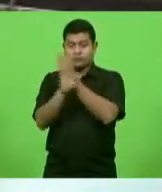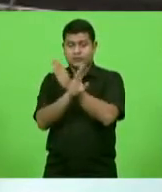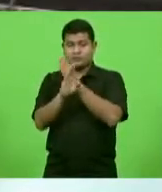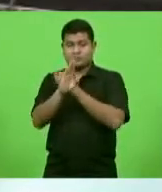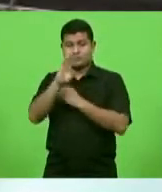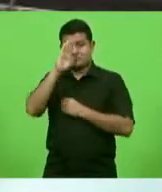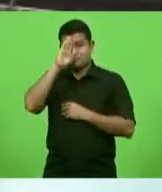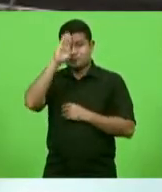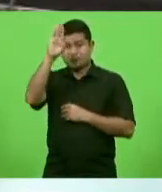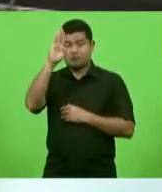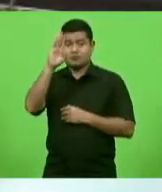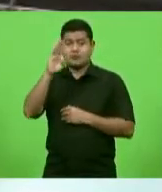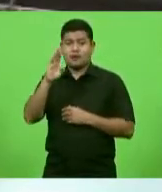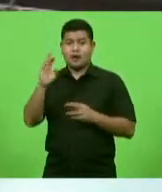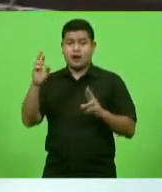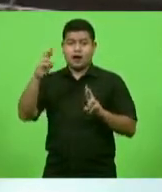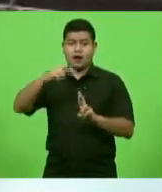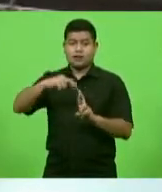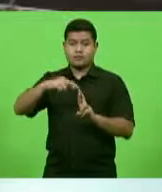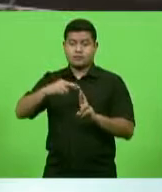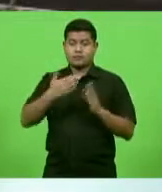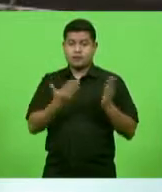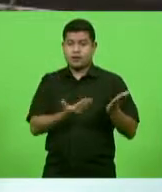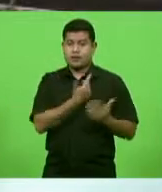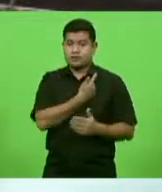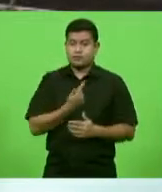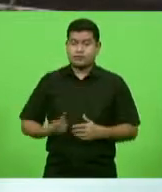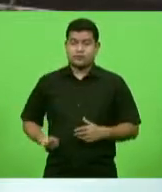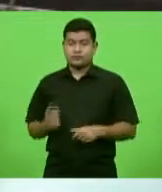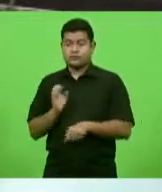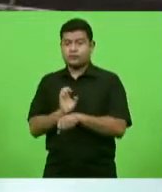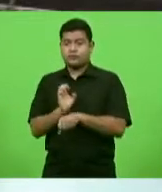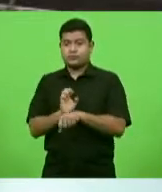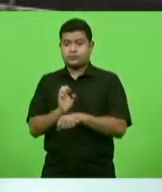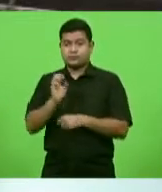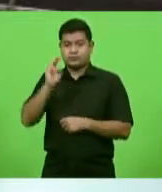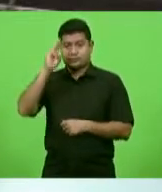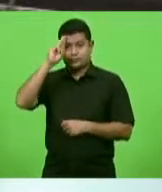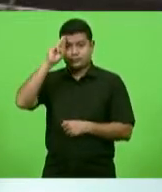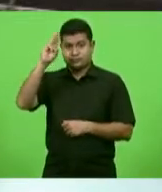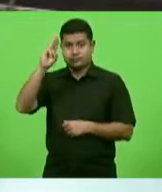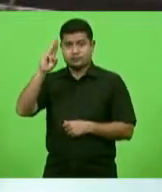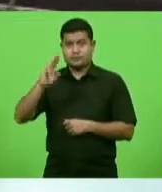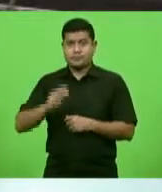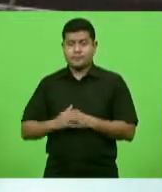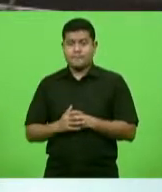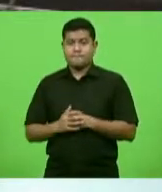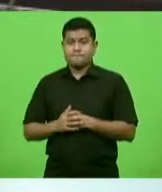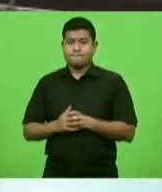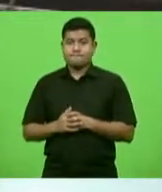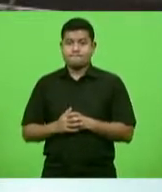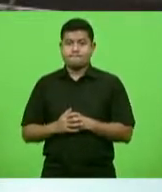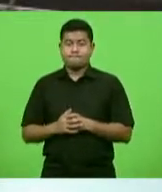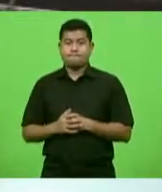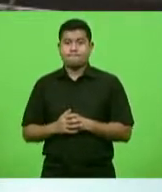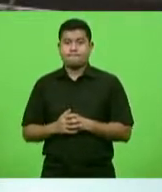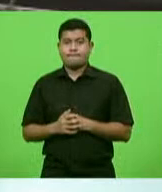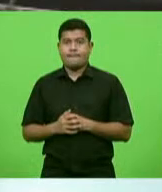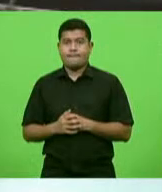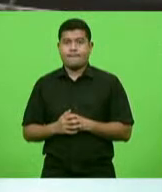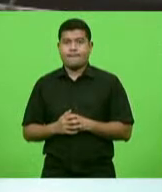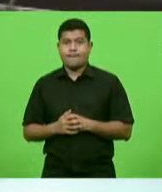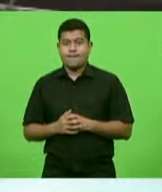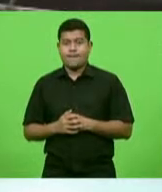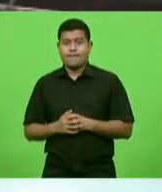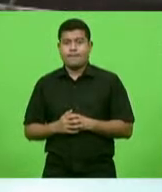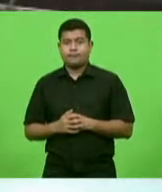exclusivamente no que se refere à conduta do senhor governador do Estado, Carlos Moisés